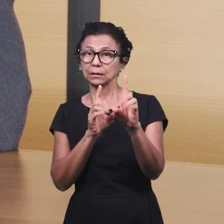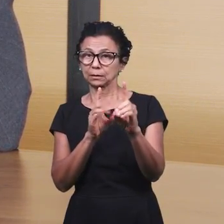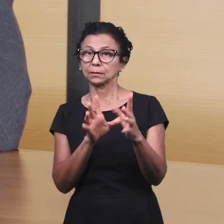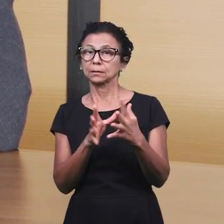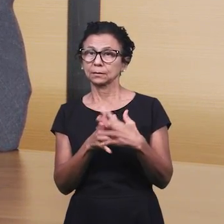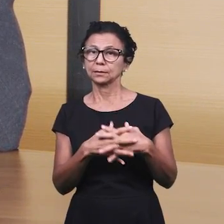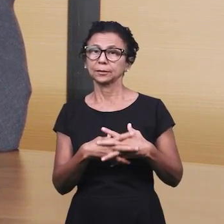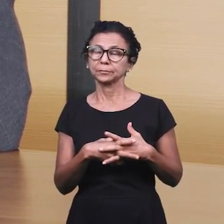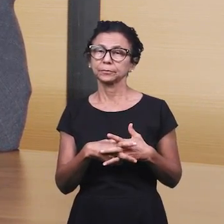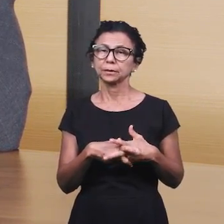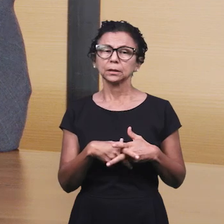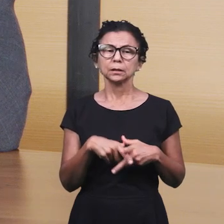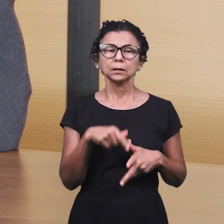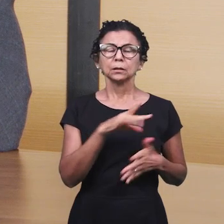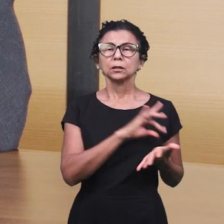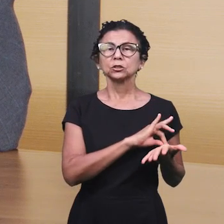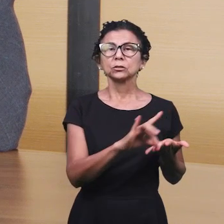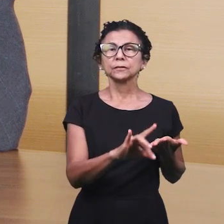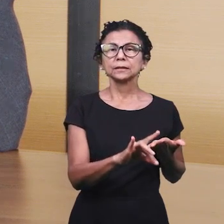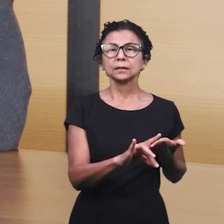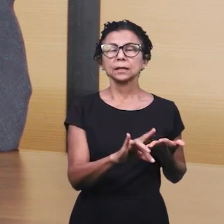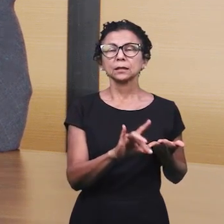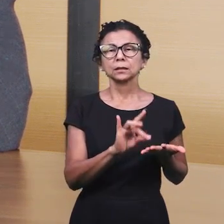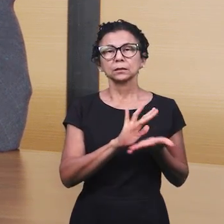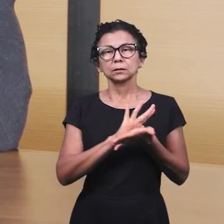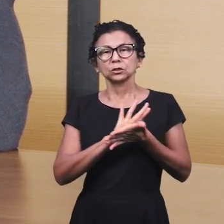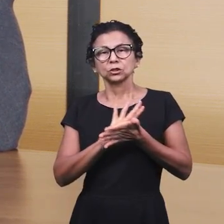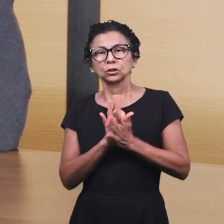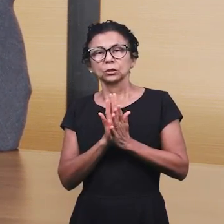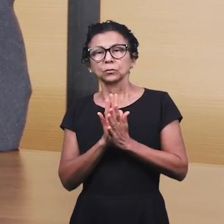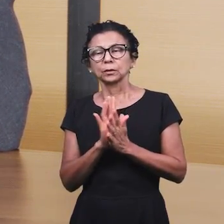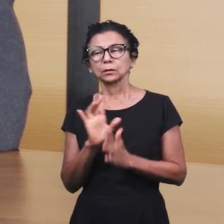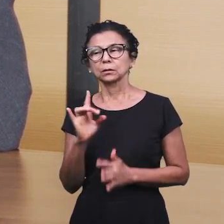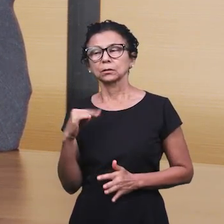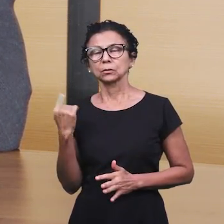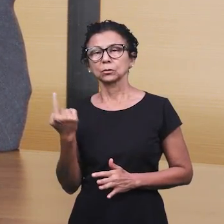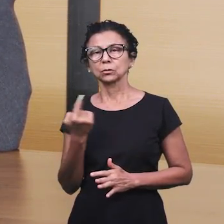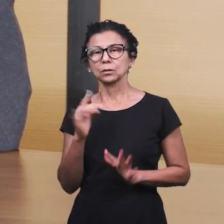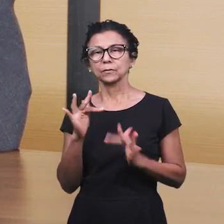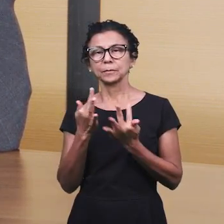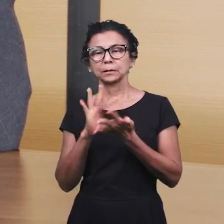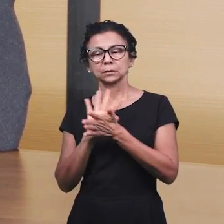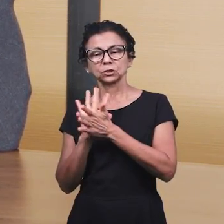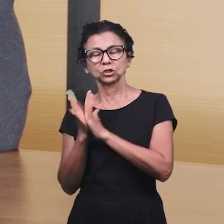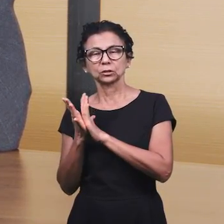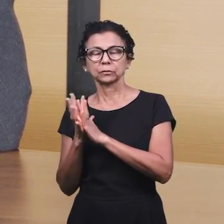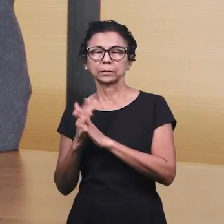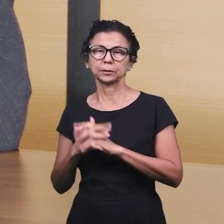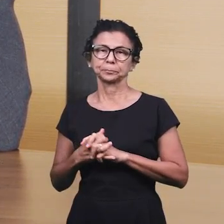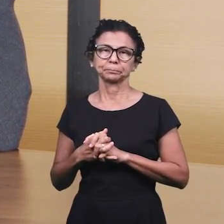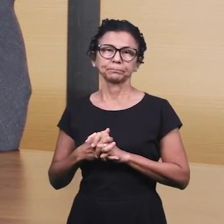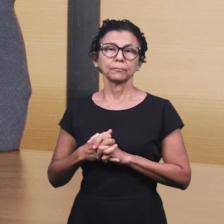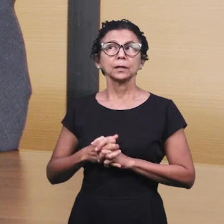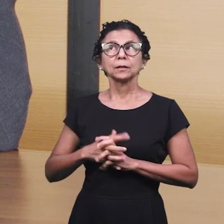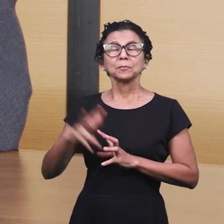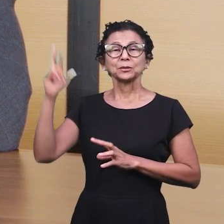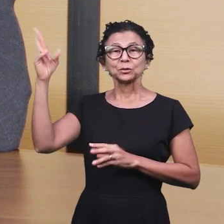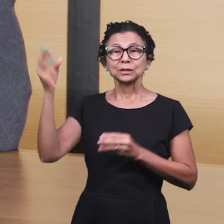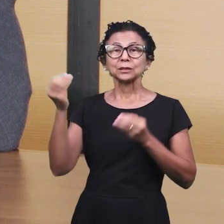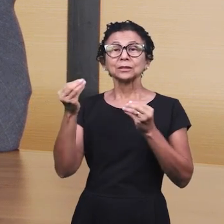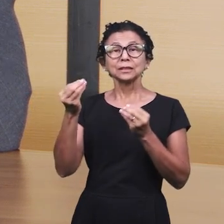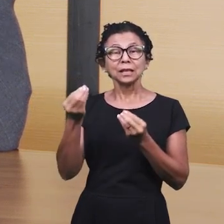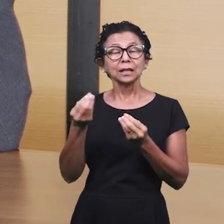falado muito a respeito da oração. Então, por meio da oração, do clamor diante do Senhor,